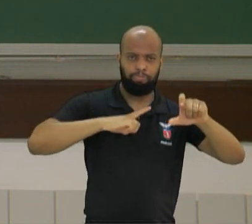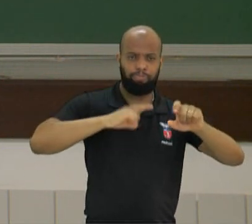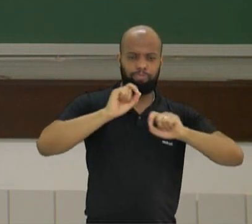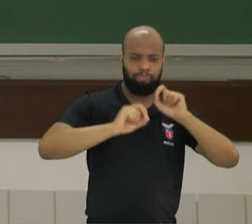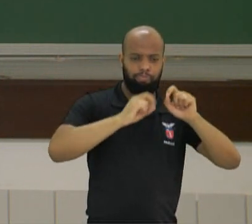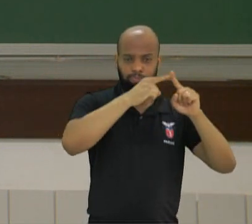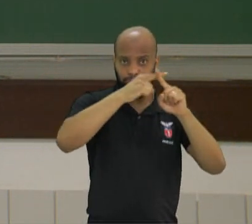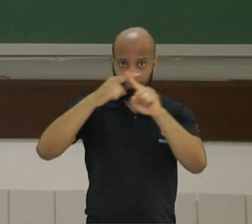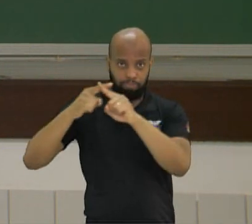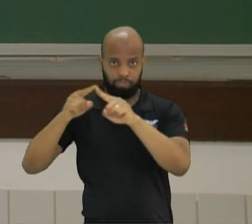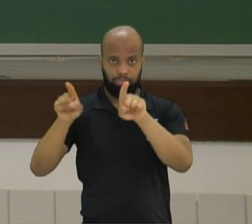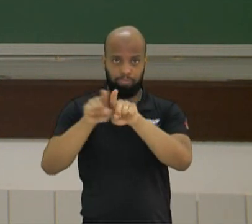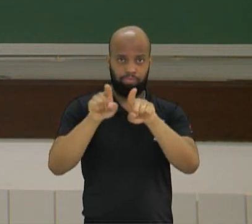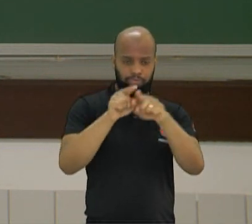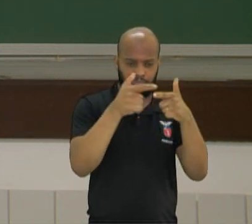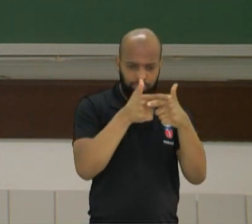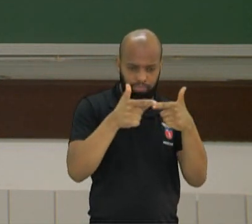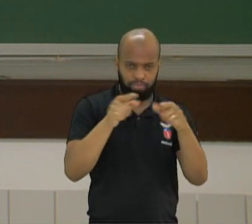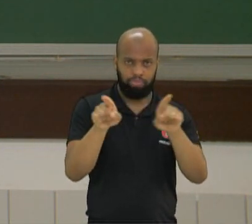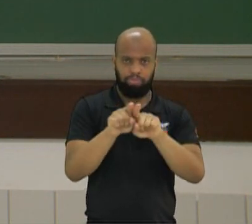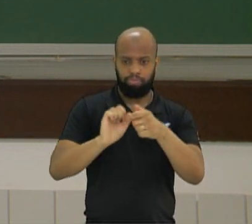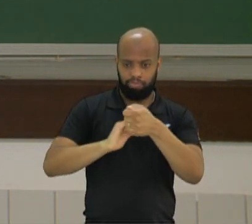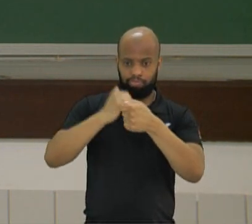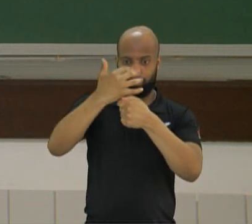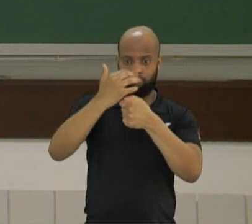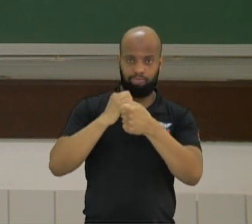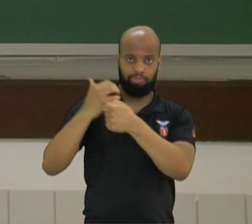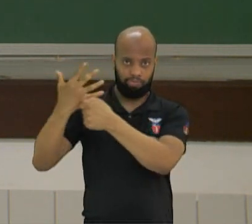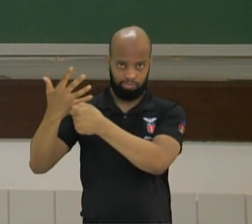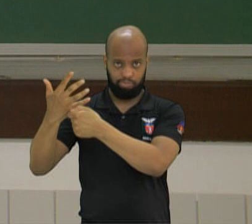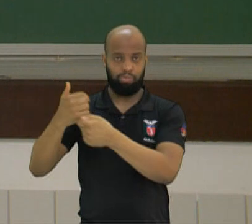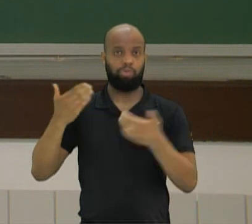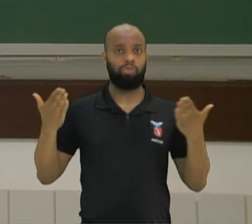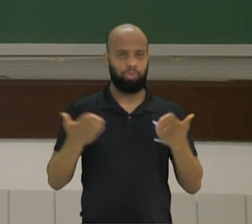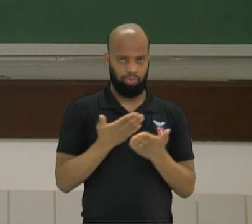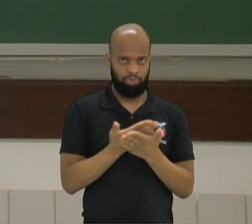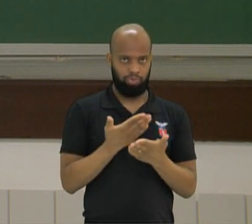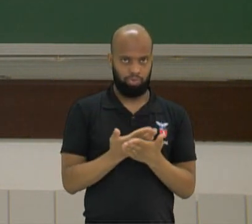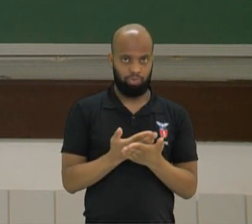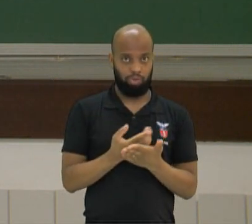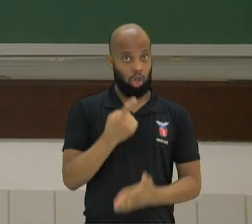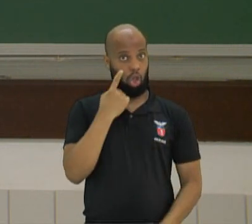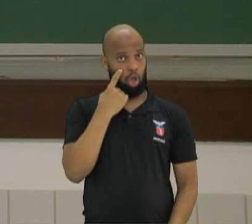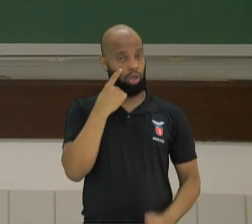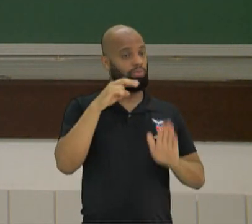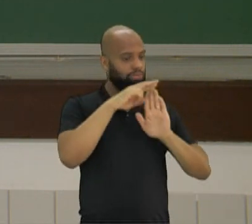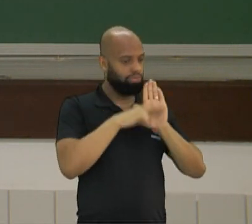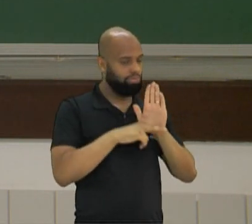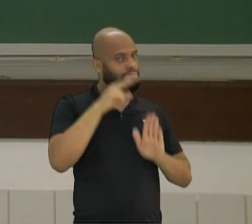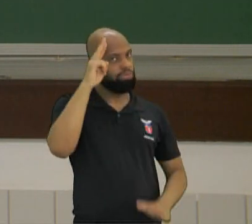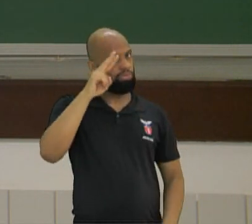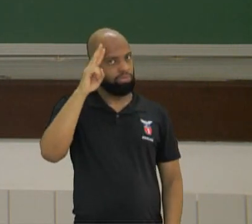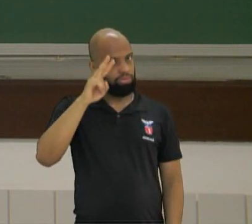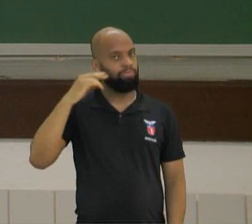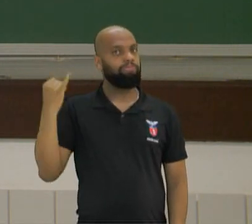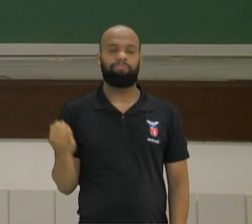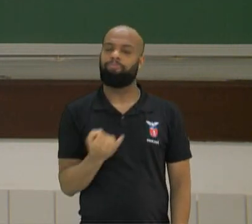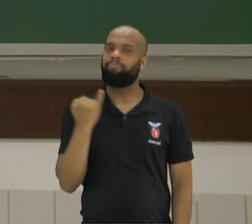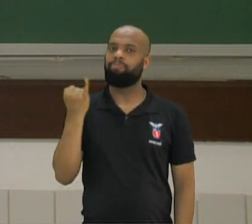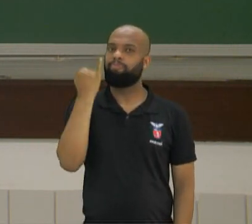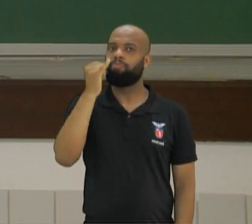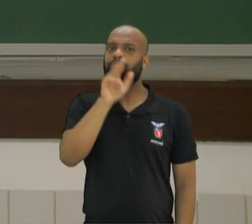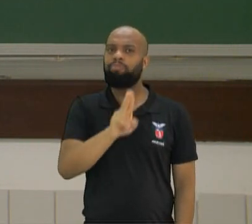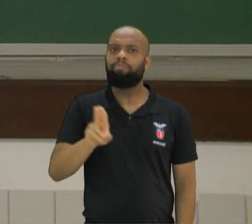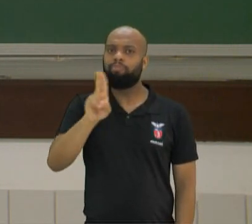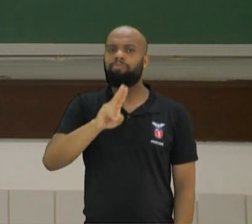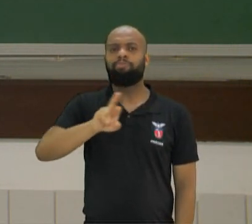monômios e potenciação de monômios. Certo? Então foi o que nós vimos hoje. Fique de olho nessas regras, porque elas são regras bem importantes e a gente vai